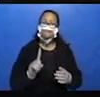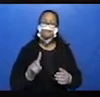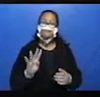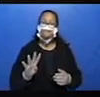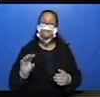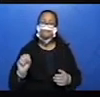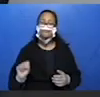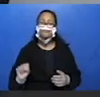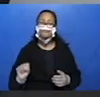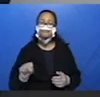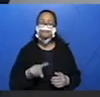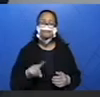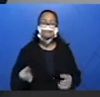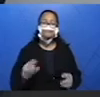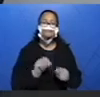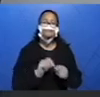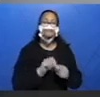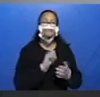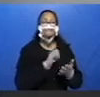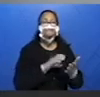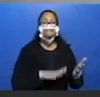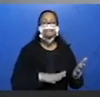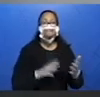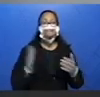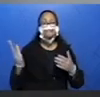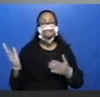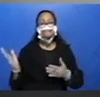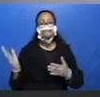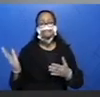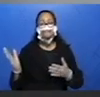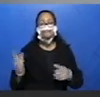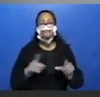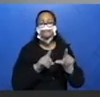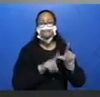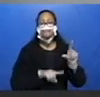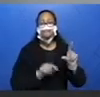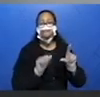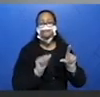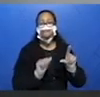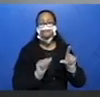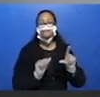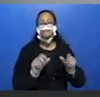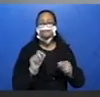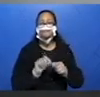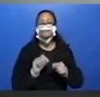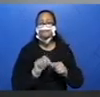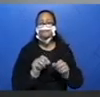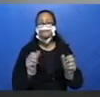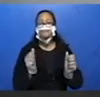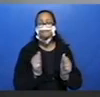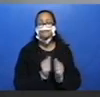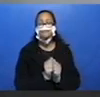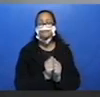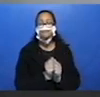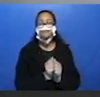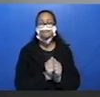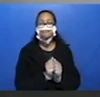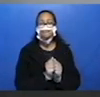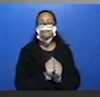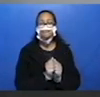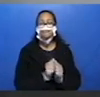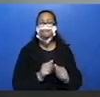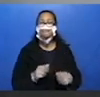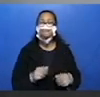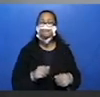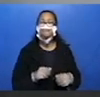Vocês vão fazer essa atividade. Como sempre, a letra A, nós fazemos juntos, né? Para dar exemplos. Olha